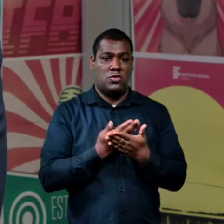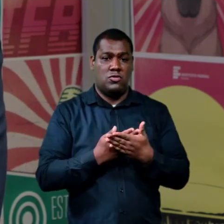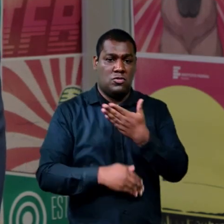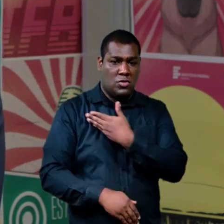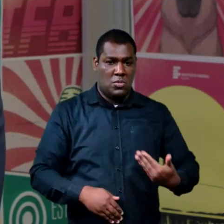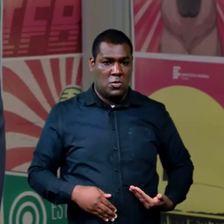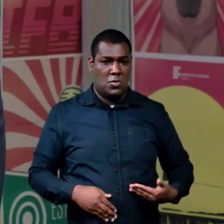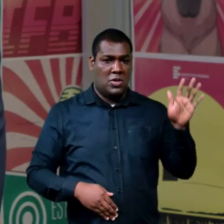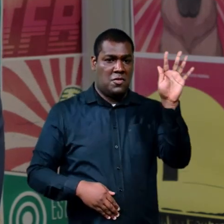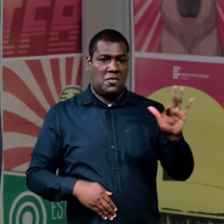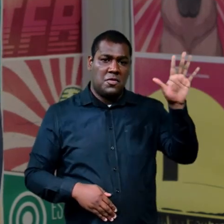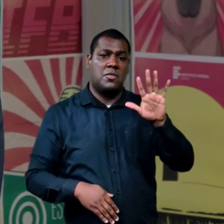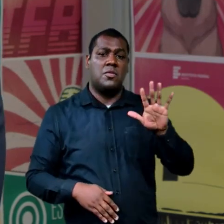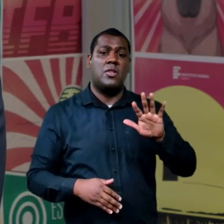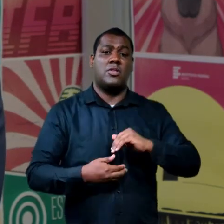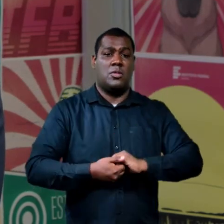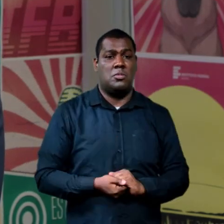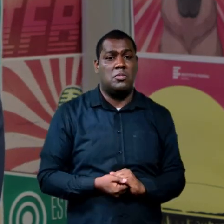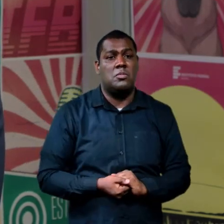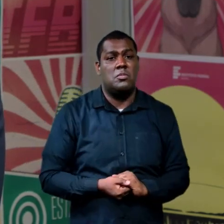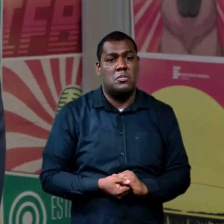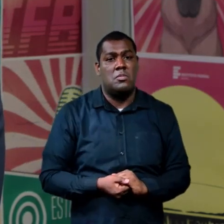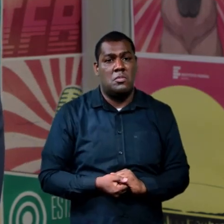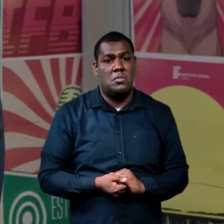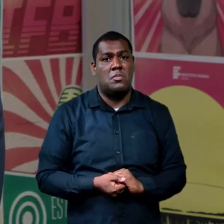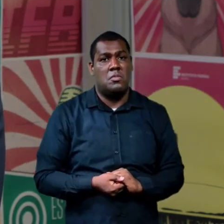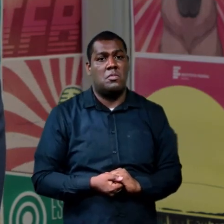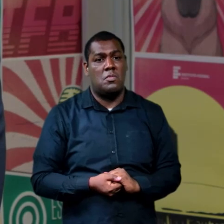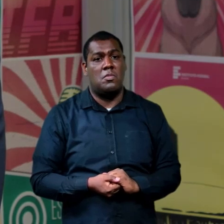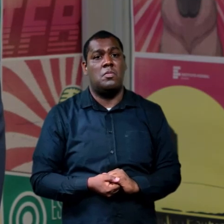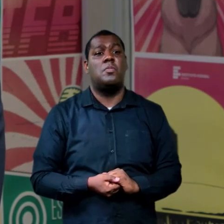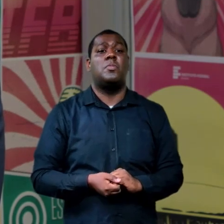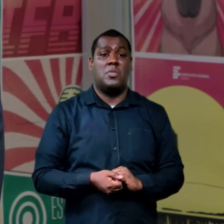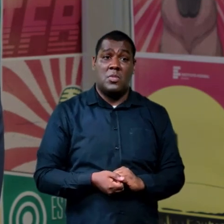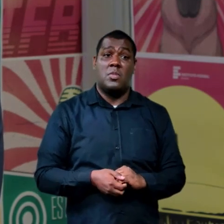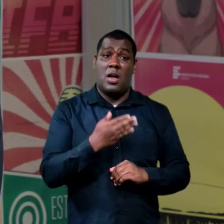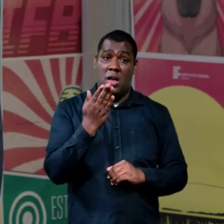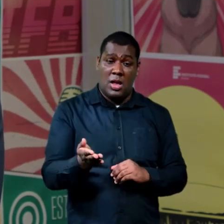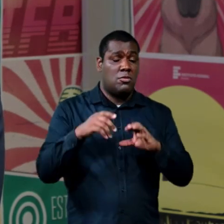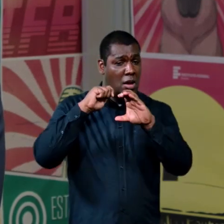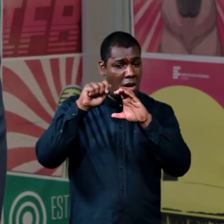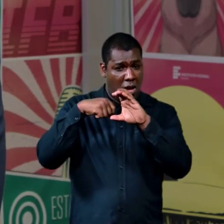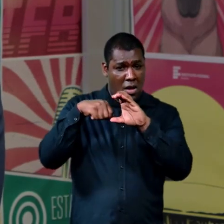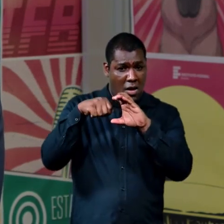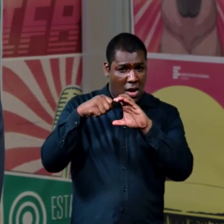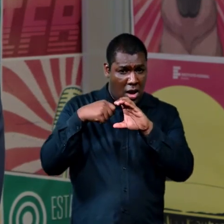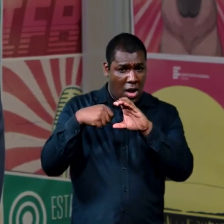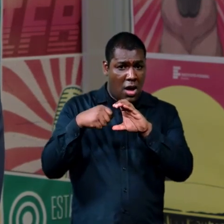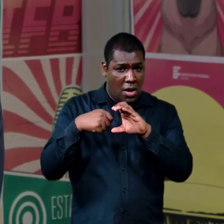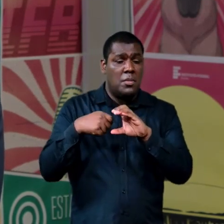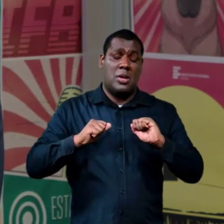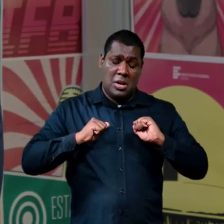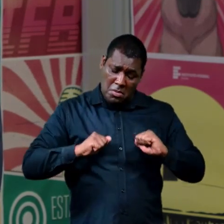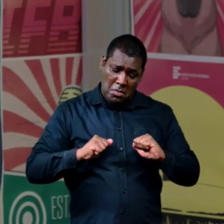essa prova não seja admitida no processo. É muito importante essa sua colocação,